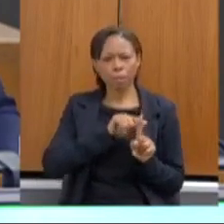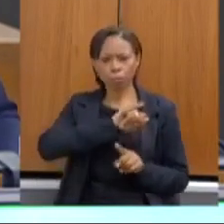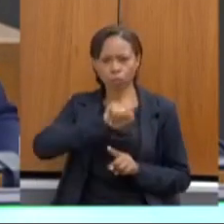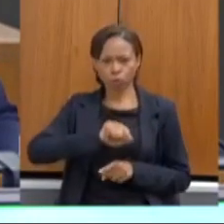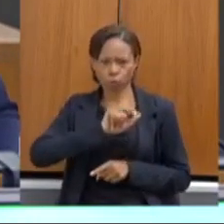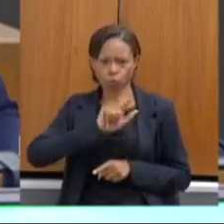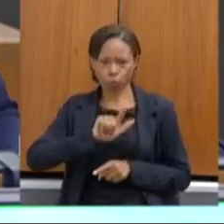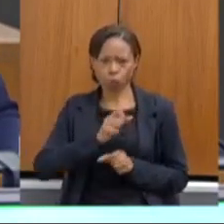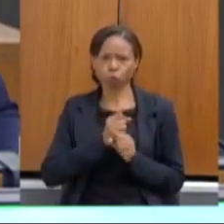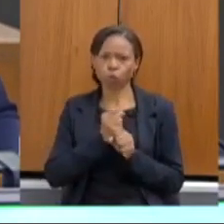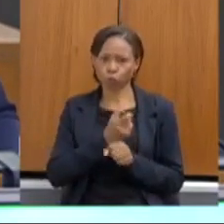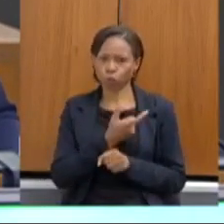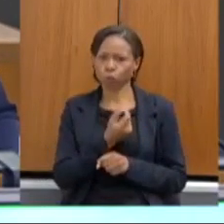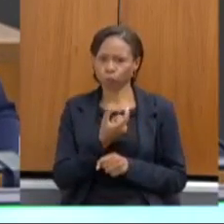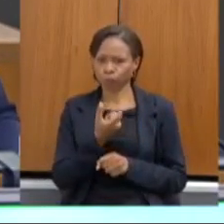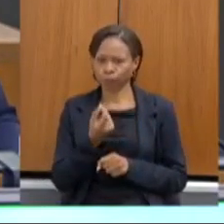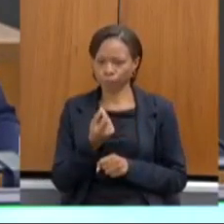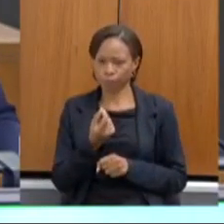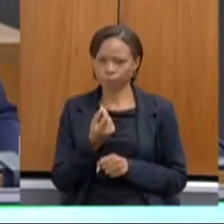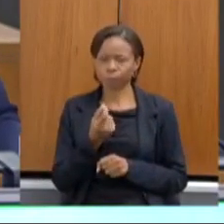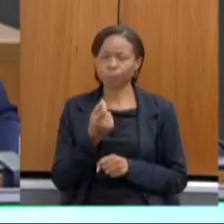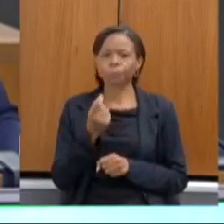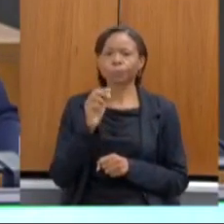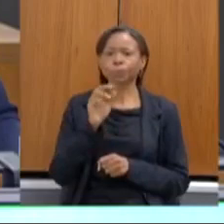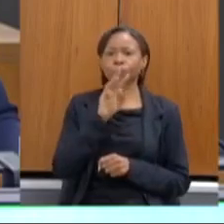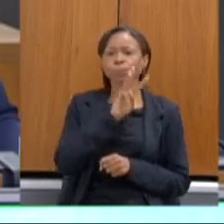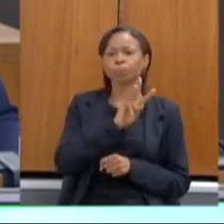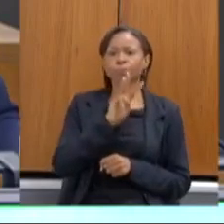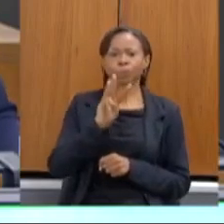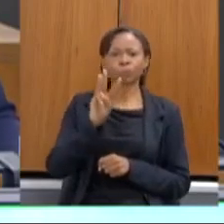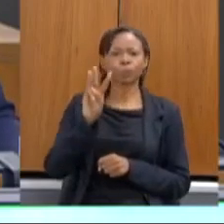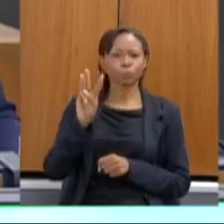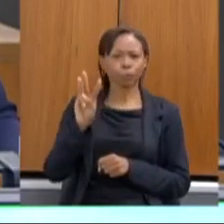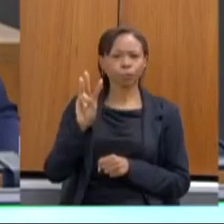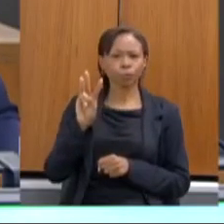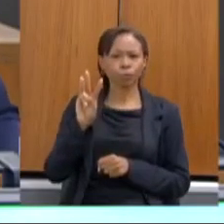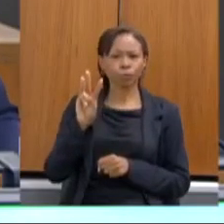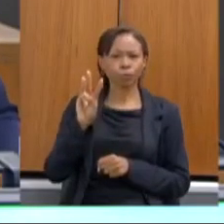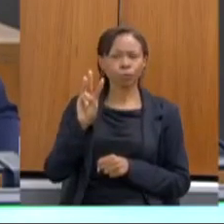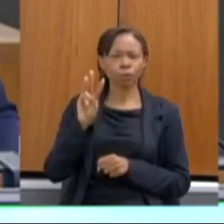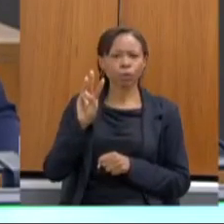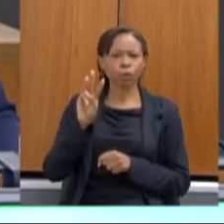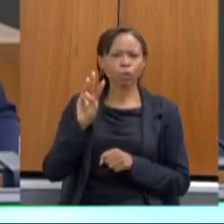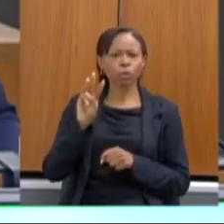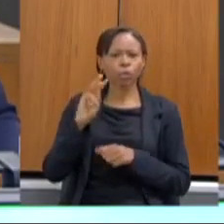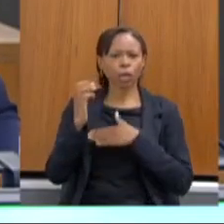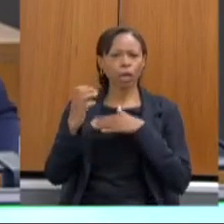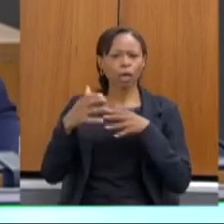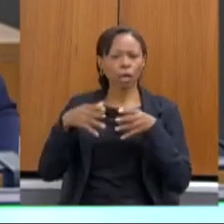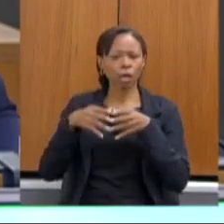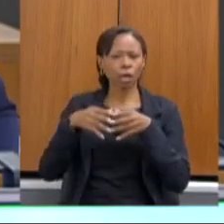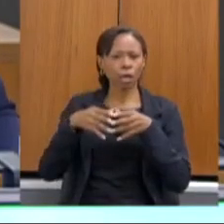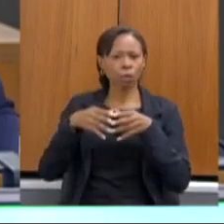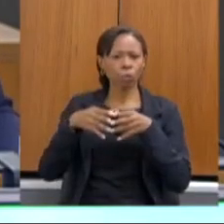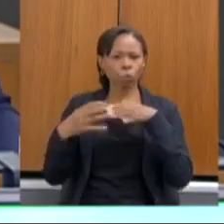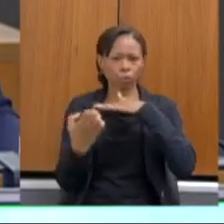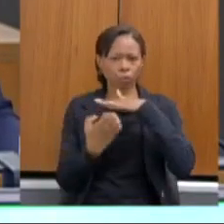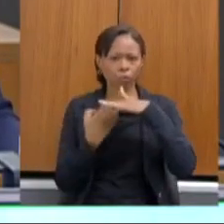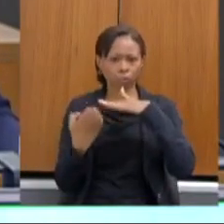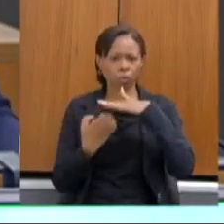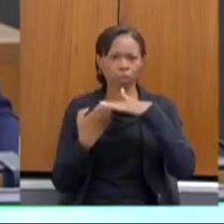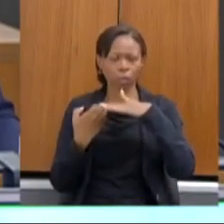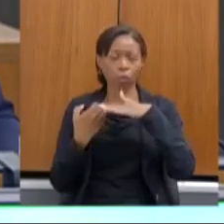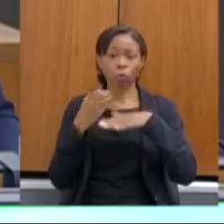Julho desse ano o site na onda empresários obter de quase um milhão